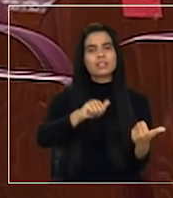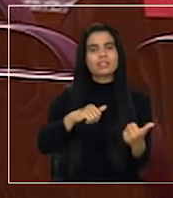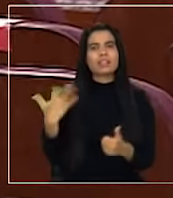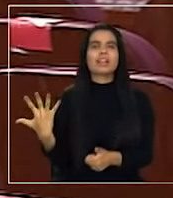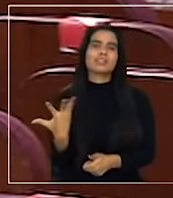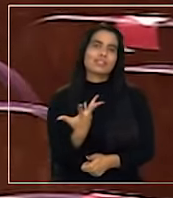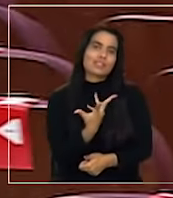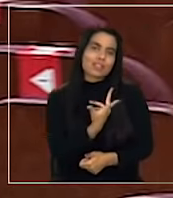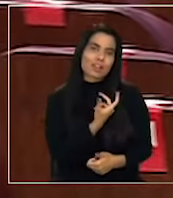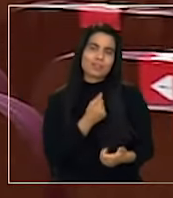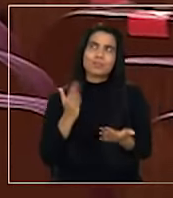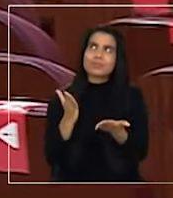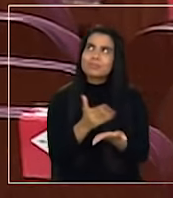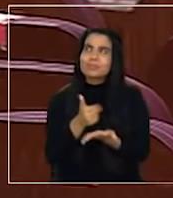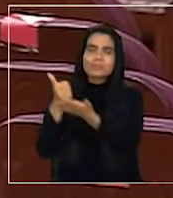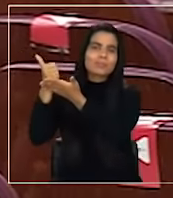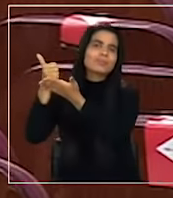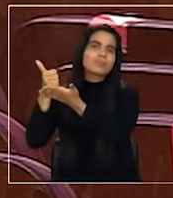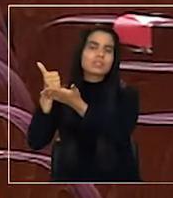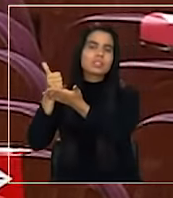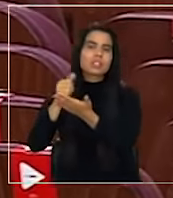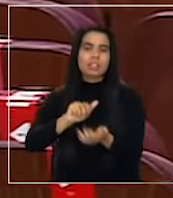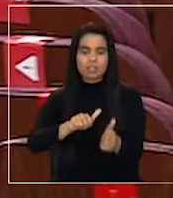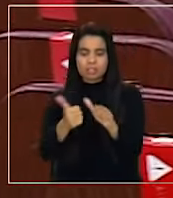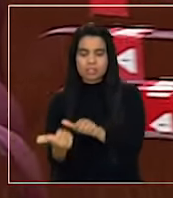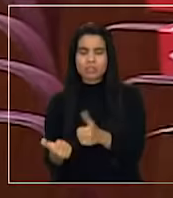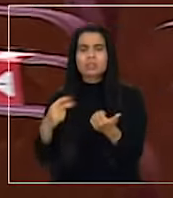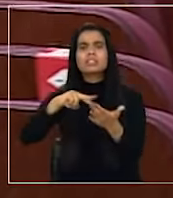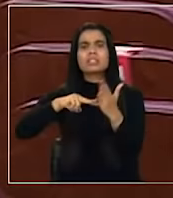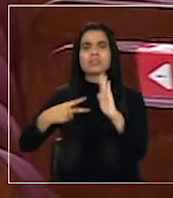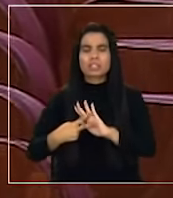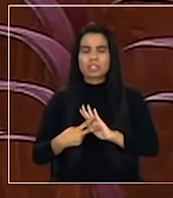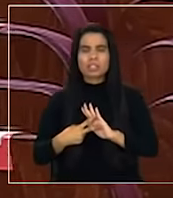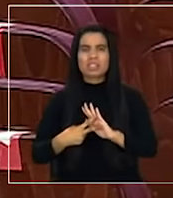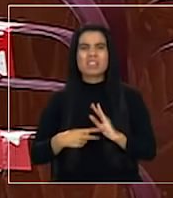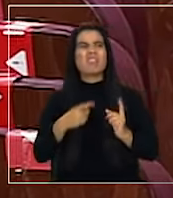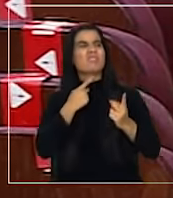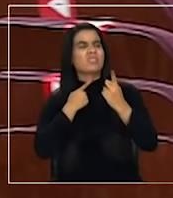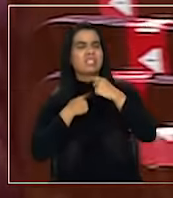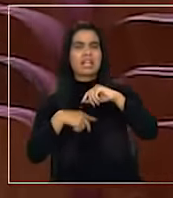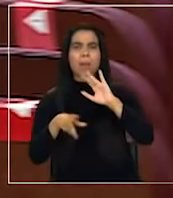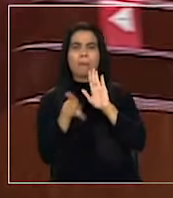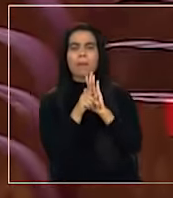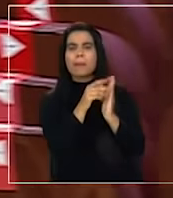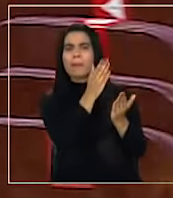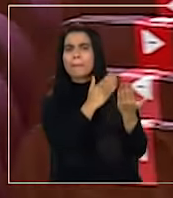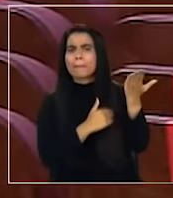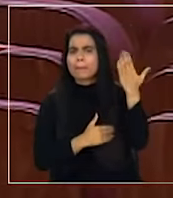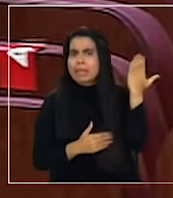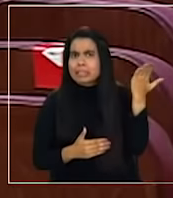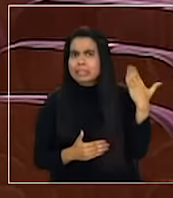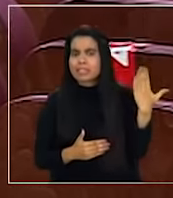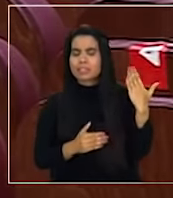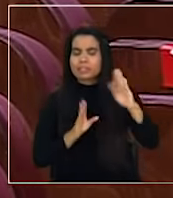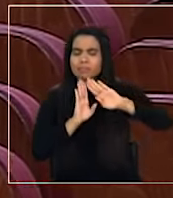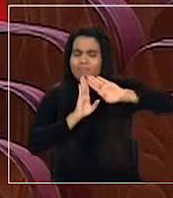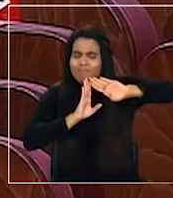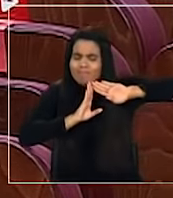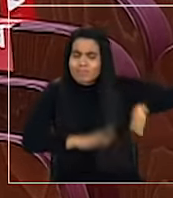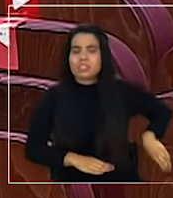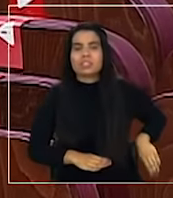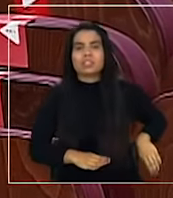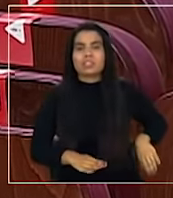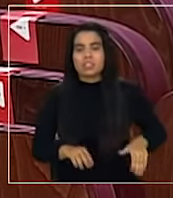é uma forma de sepultamento da velha criatura. É quando você toma conhecimento,